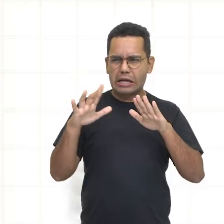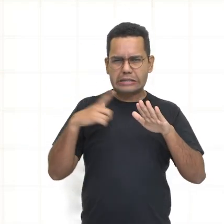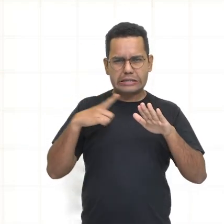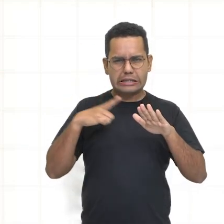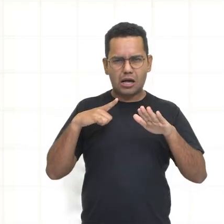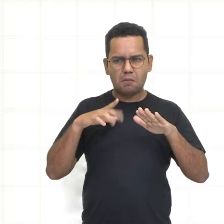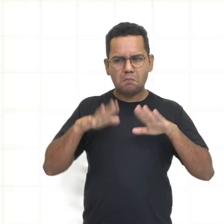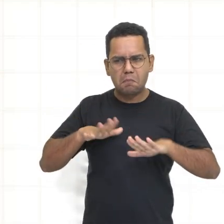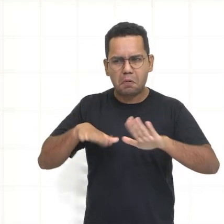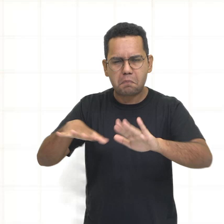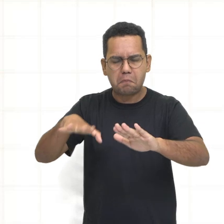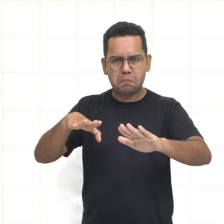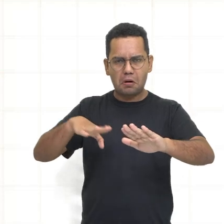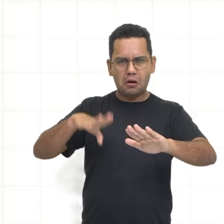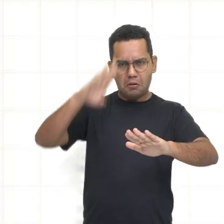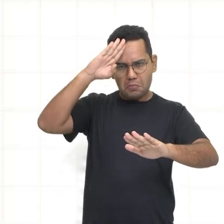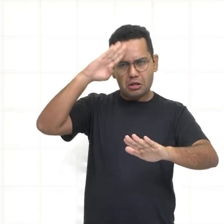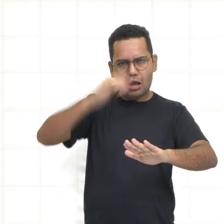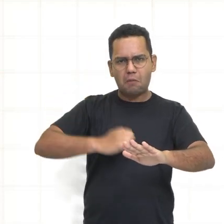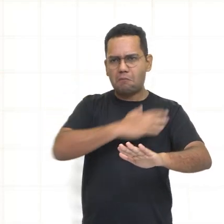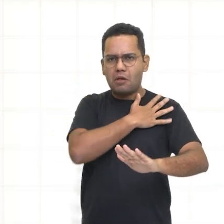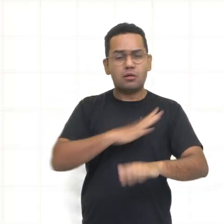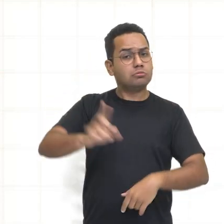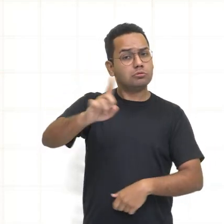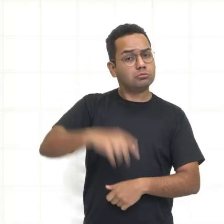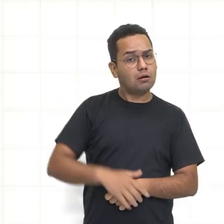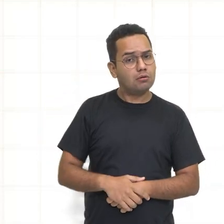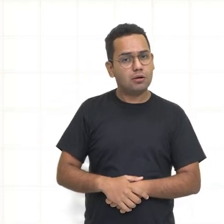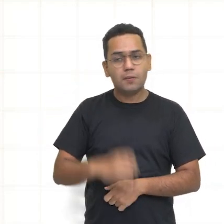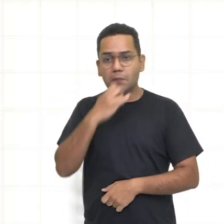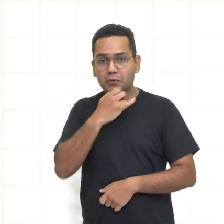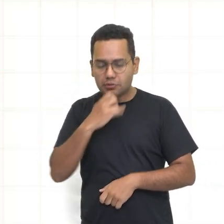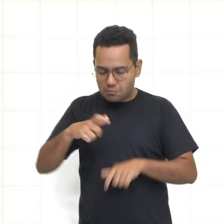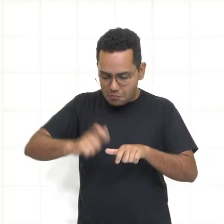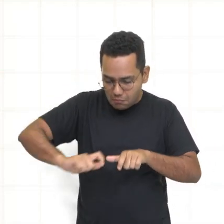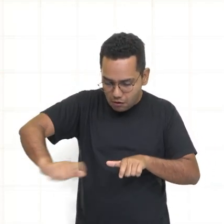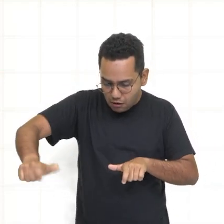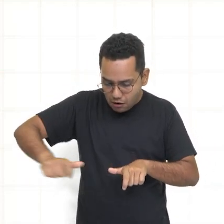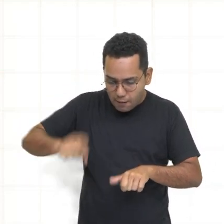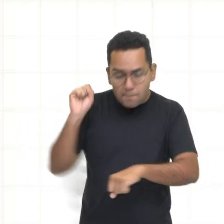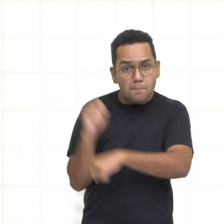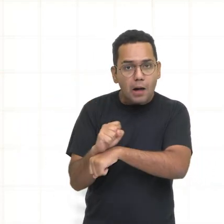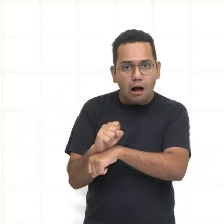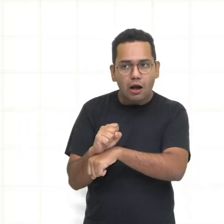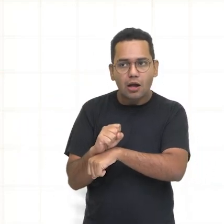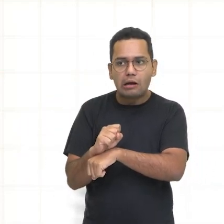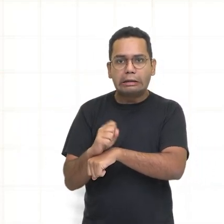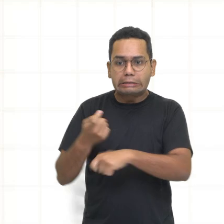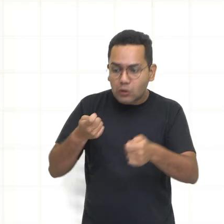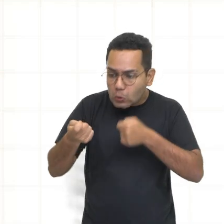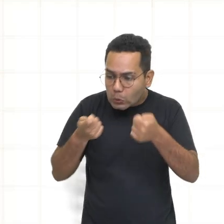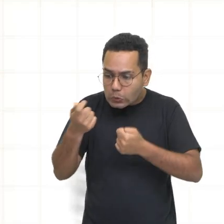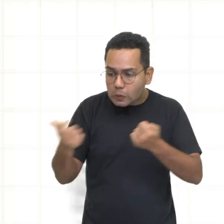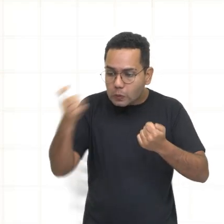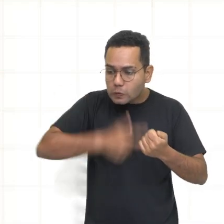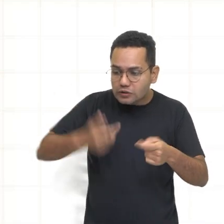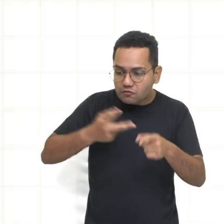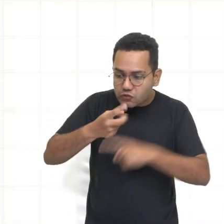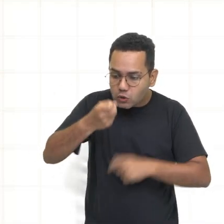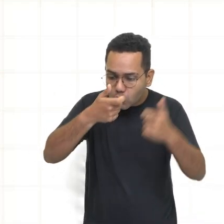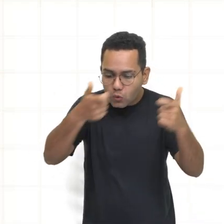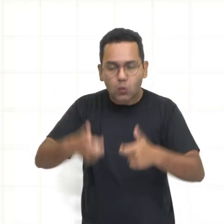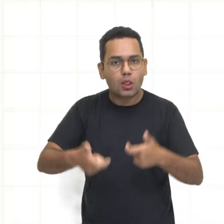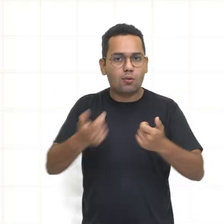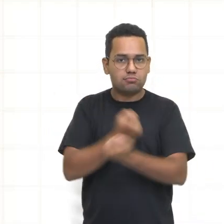mobilidade de tropas. Eles ficam estagnados, eles ficam parados e tentam assegurar a posse daquele território que eles